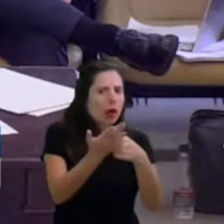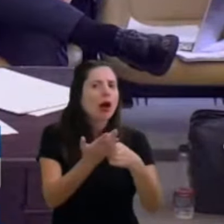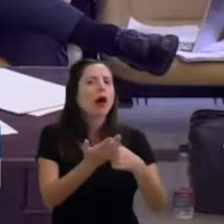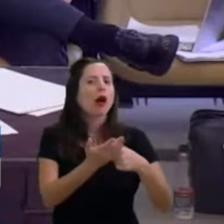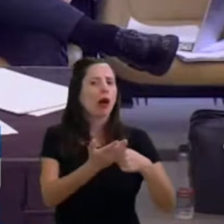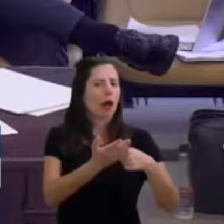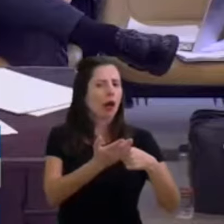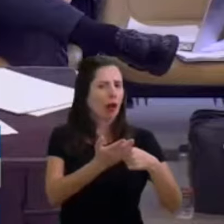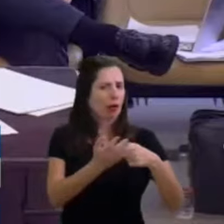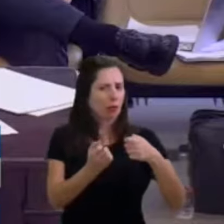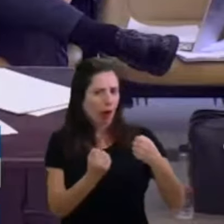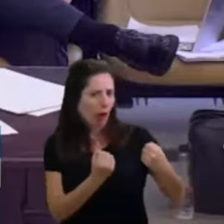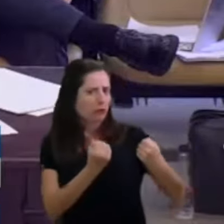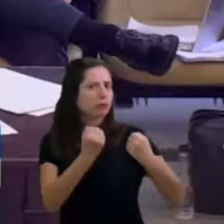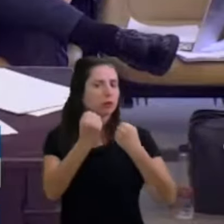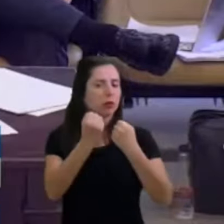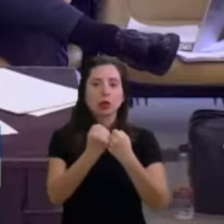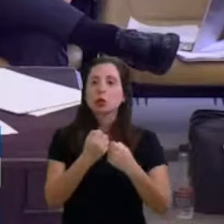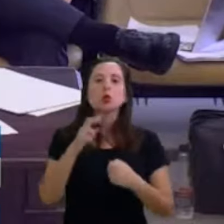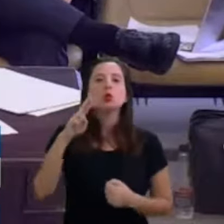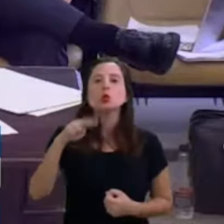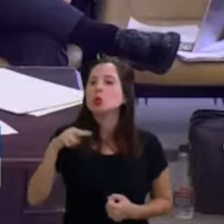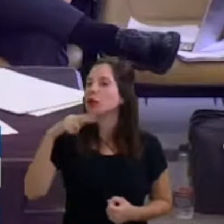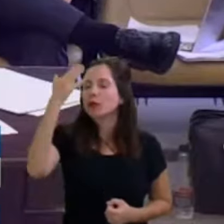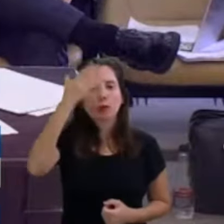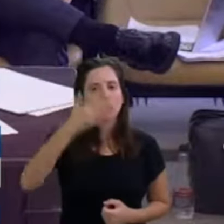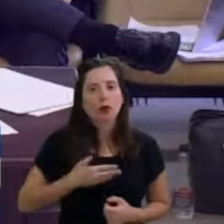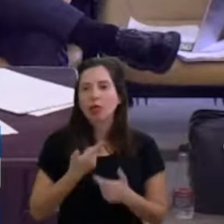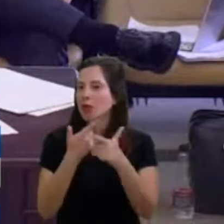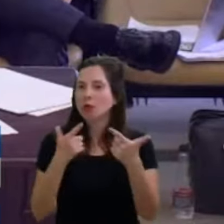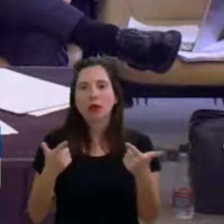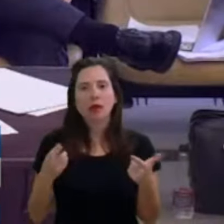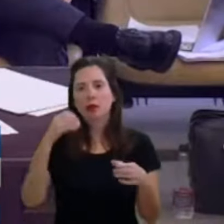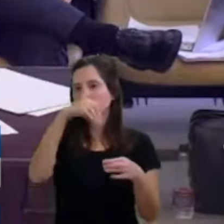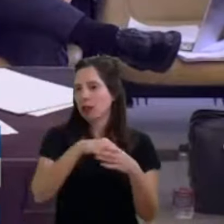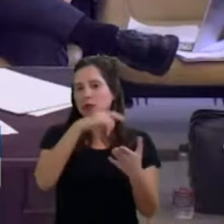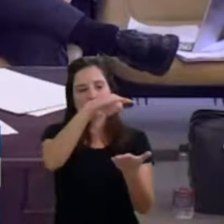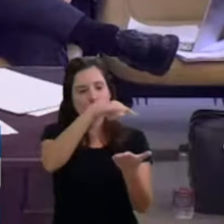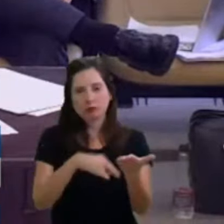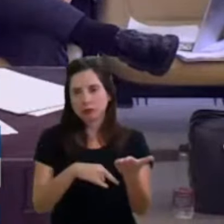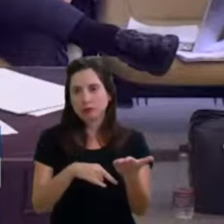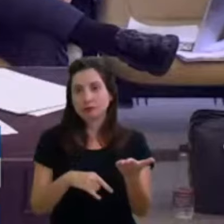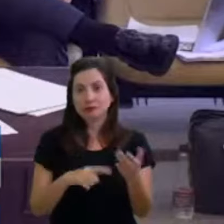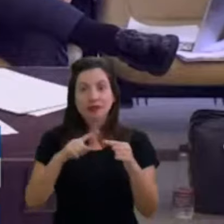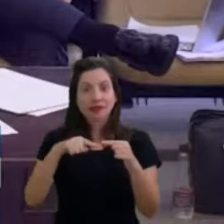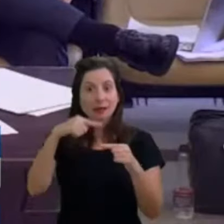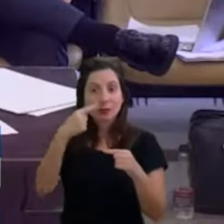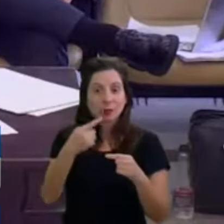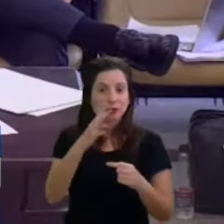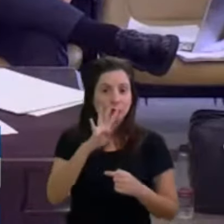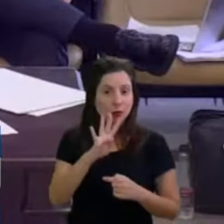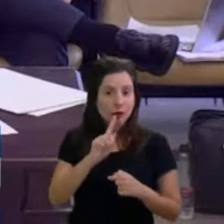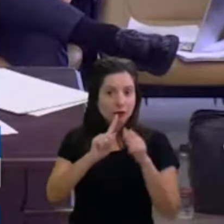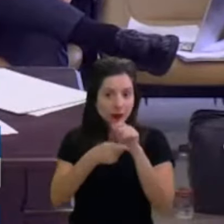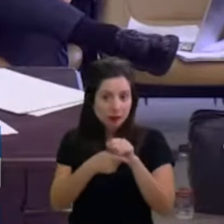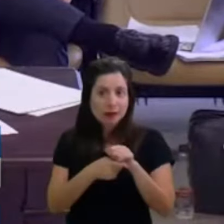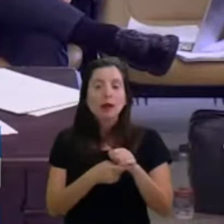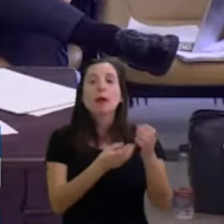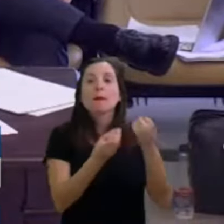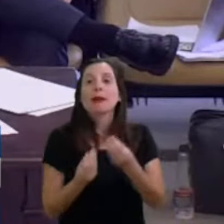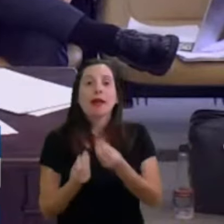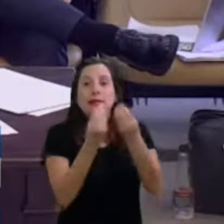partido. Nunca comprovaram, me desculpe dizer, não há comprovação disso nos autos, pelo período de 4 meses para receber R$ 250 mil por mês. Esse valor